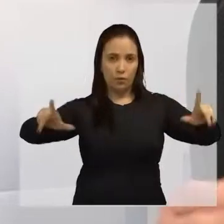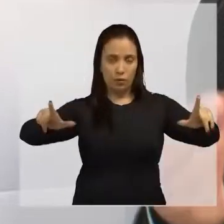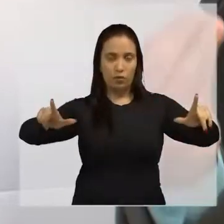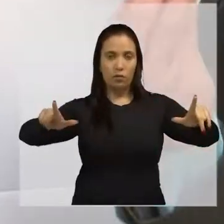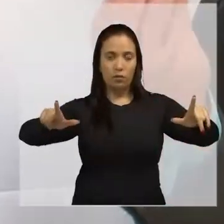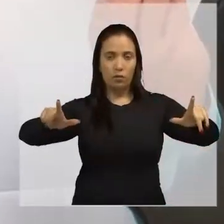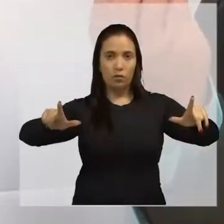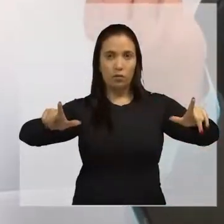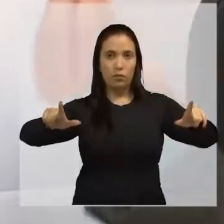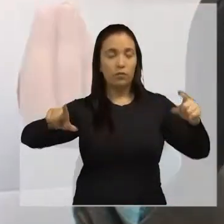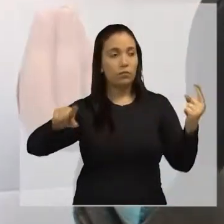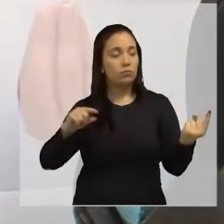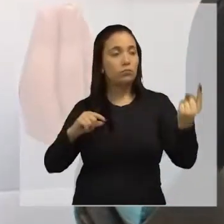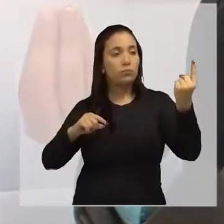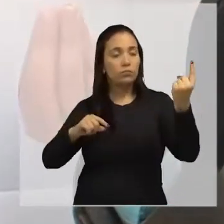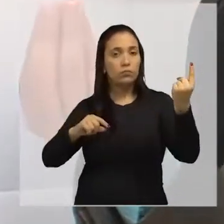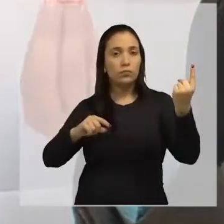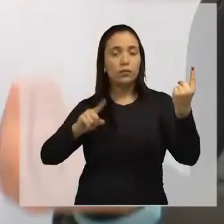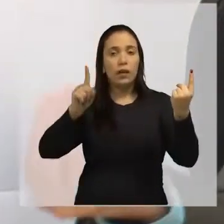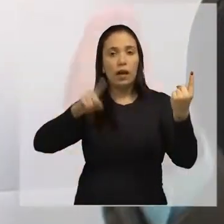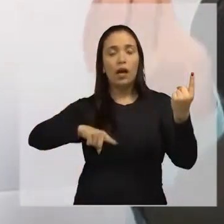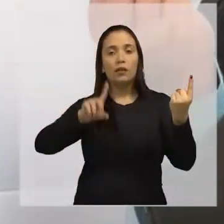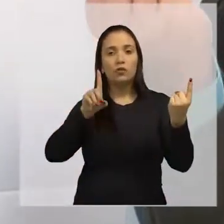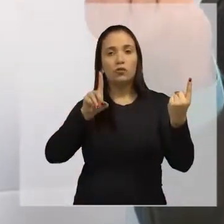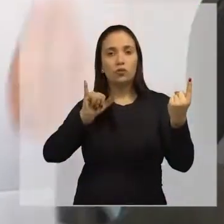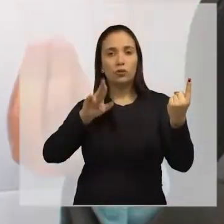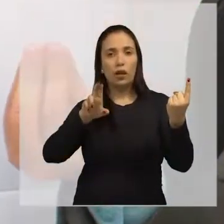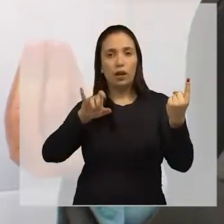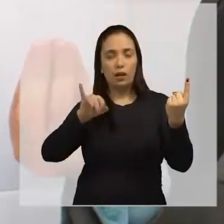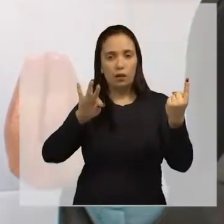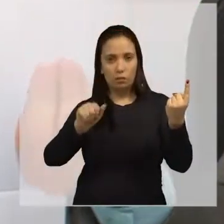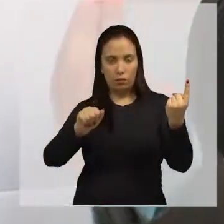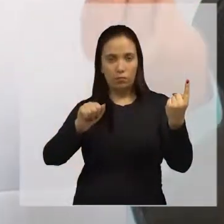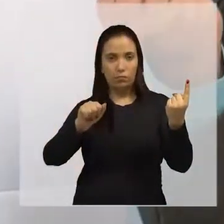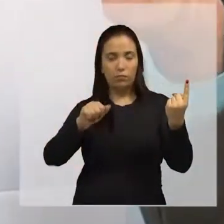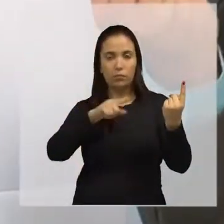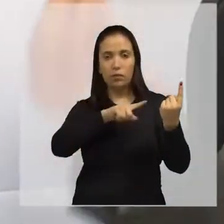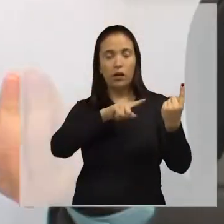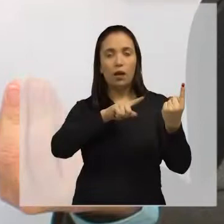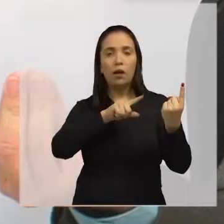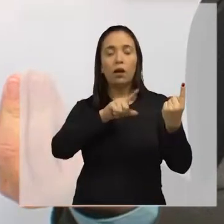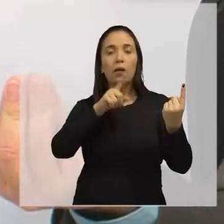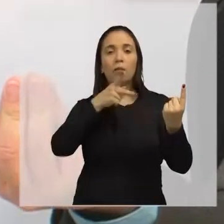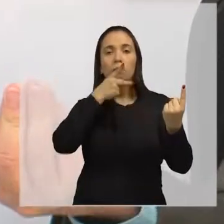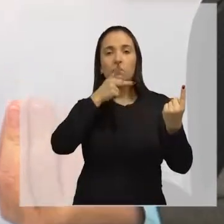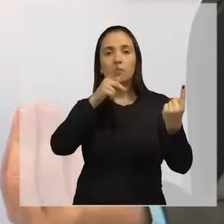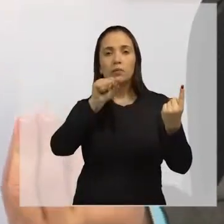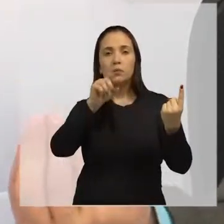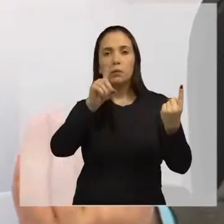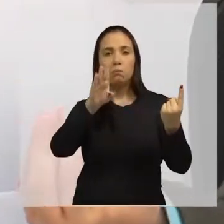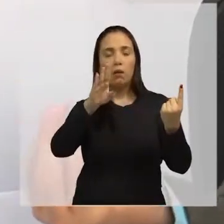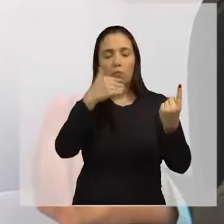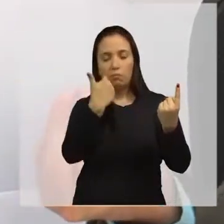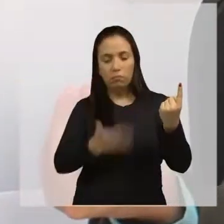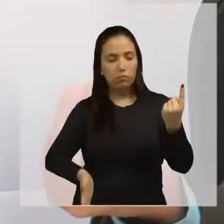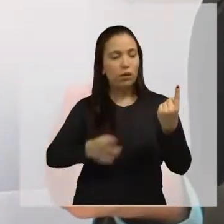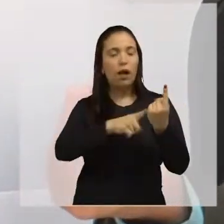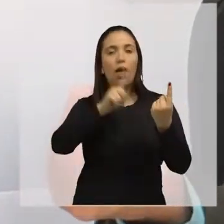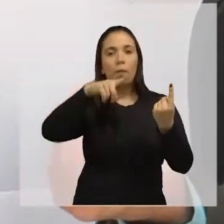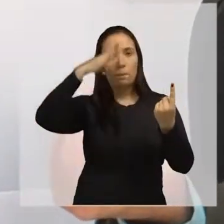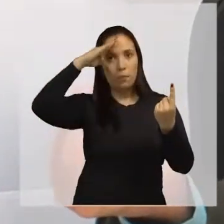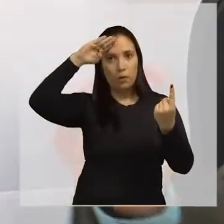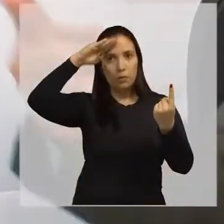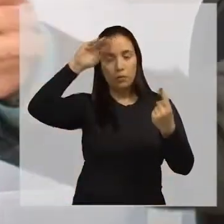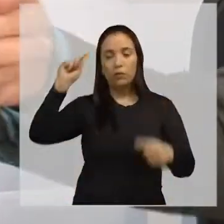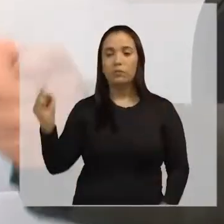uma de centro-direita, que eliminou o PSDB, que é Jair Bolsonaro, e um outro que está ocupando